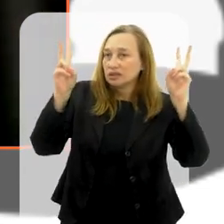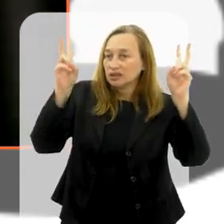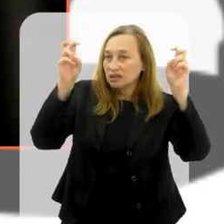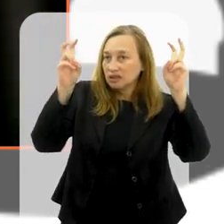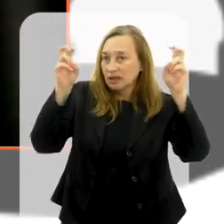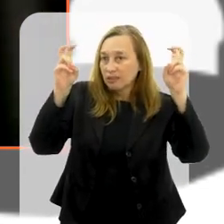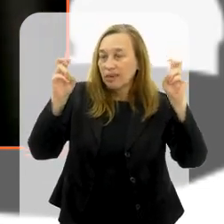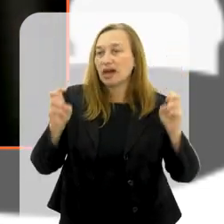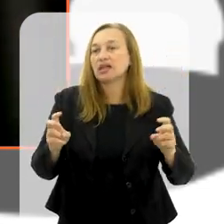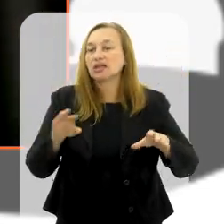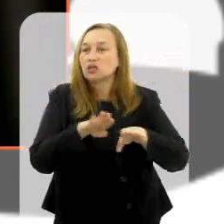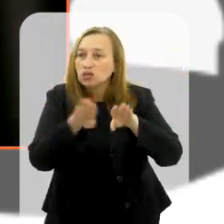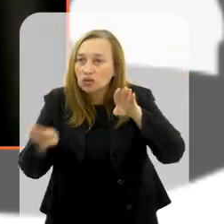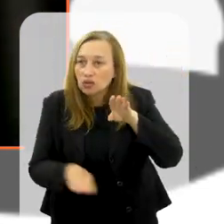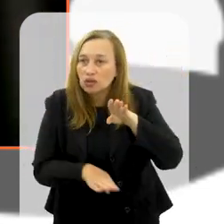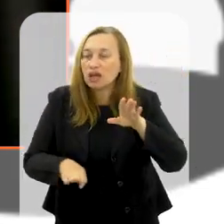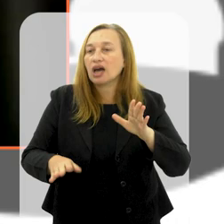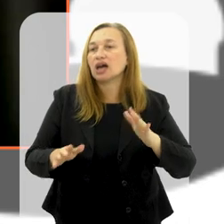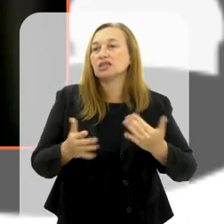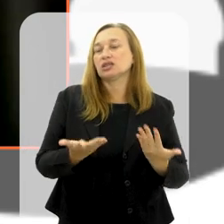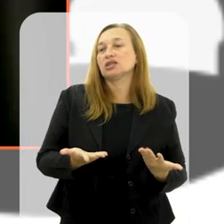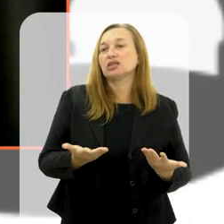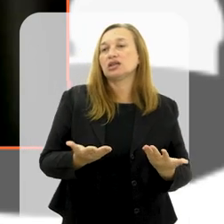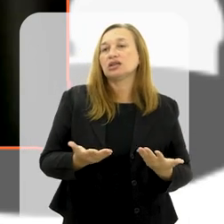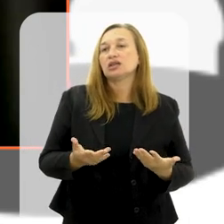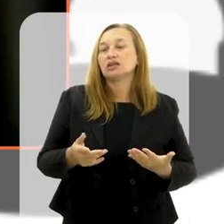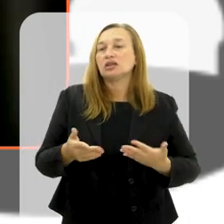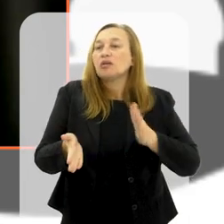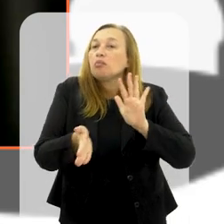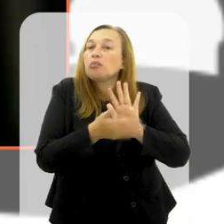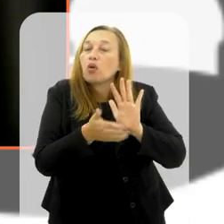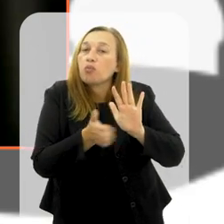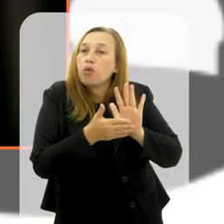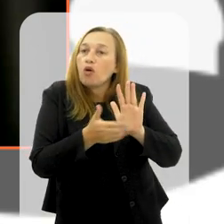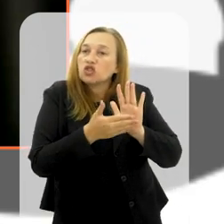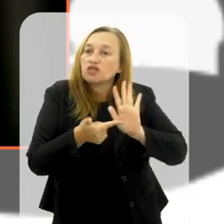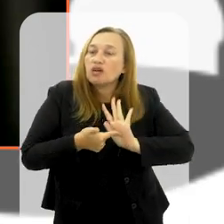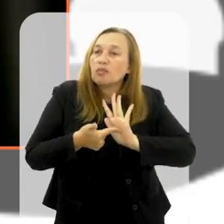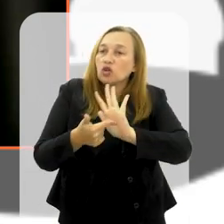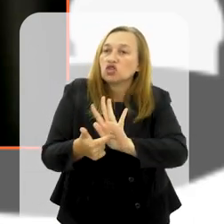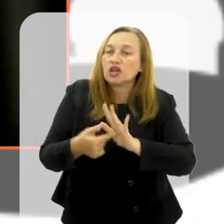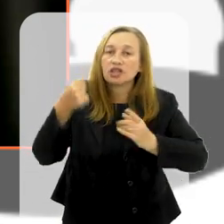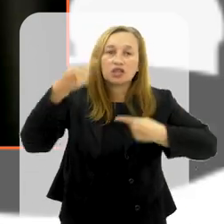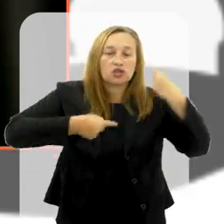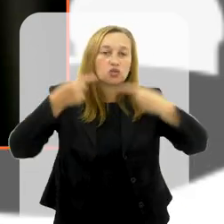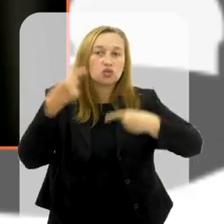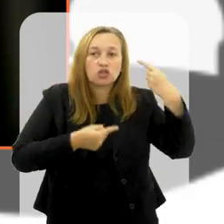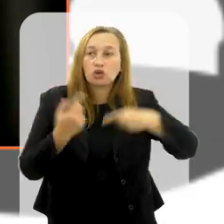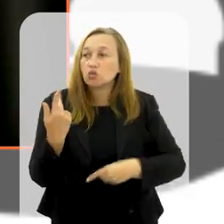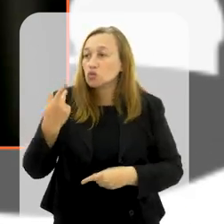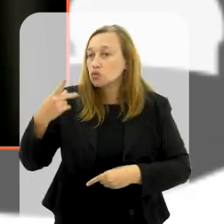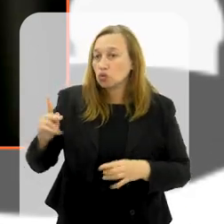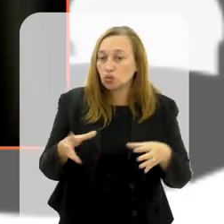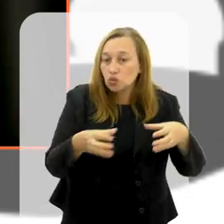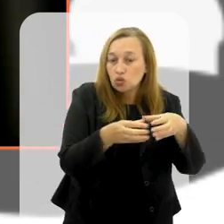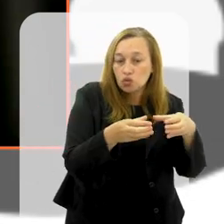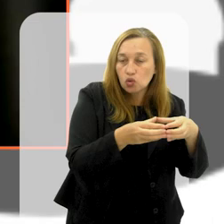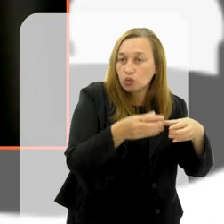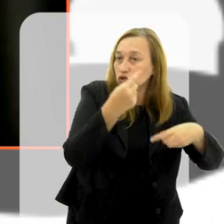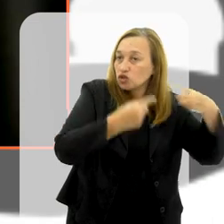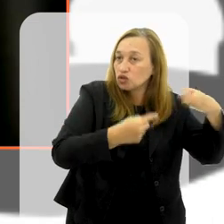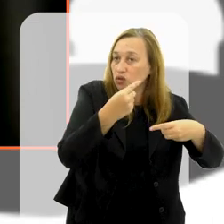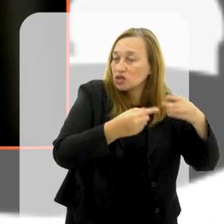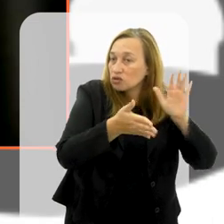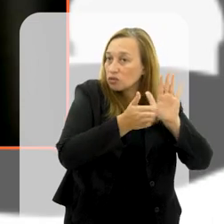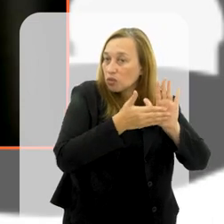da governança. Então, eles vão trazer o quê? Trazer propostas a partir das suas discussões, daqueles